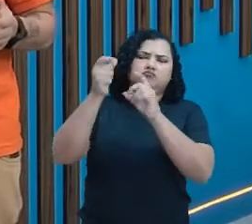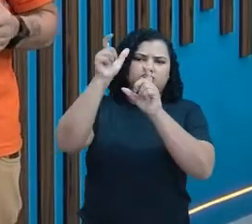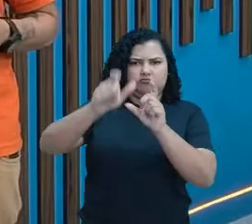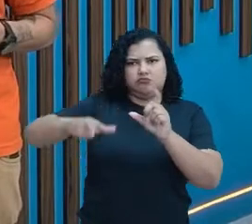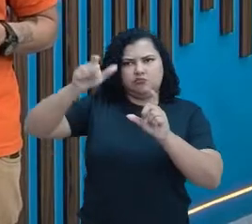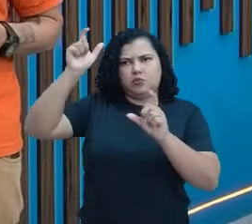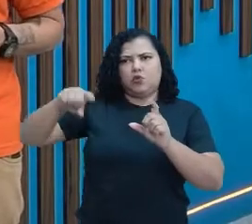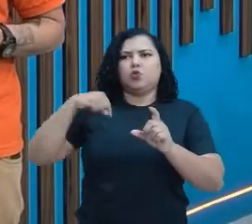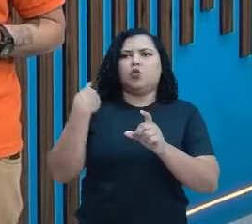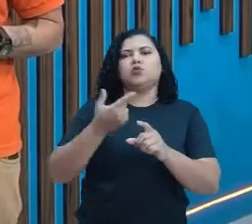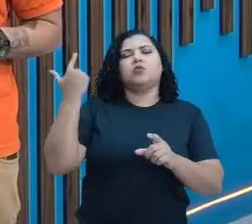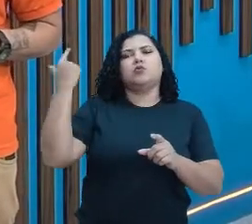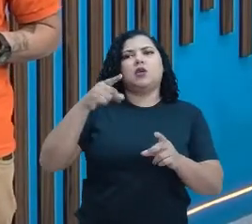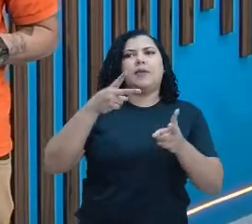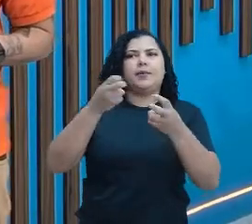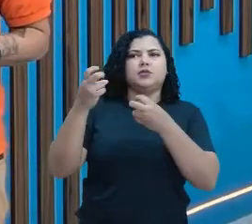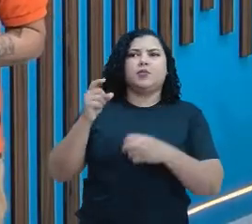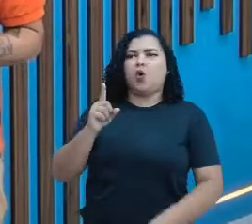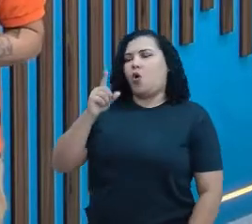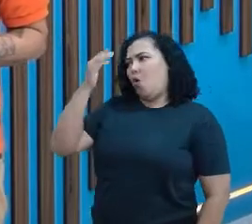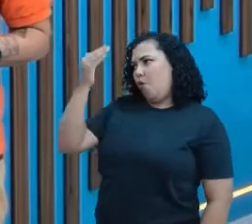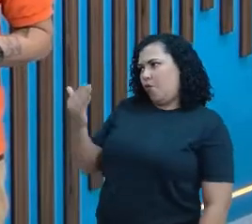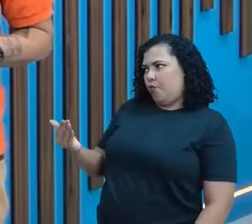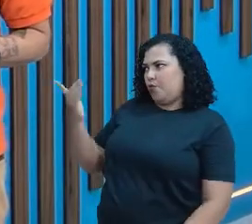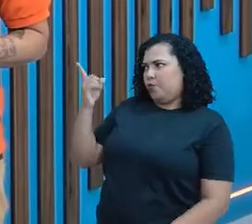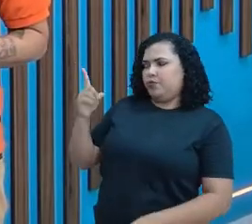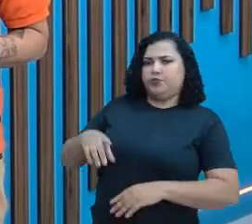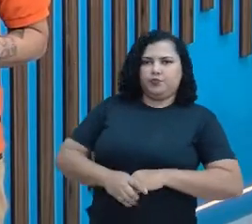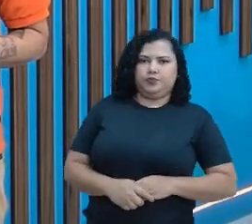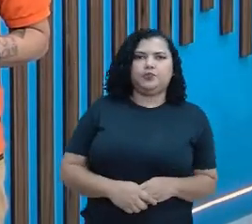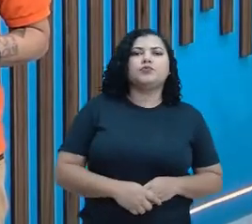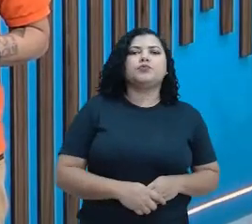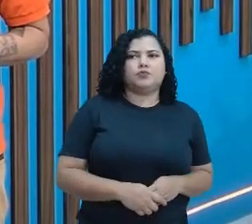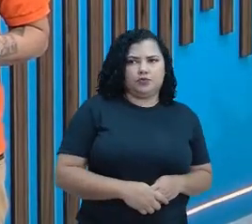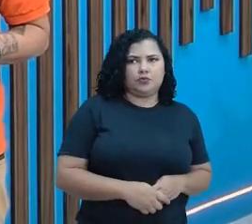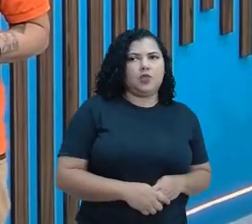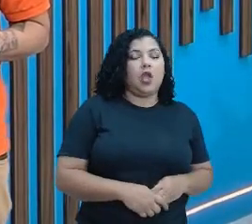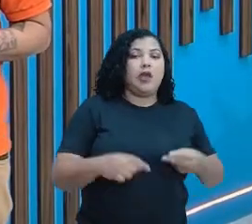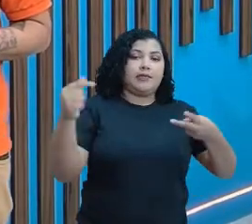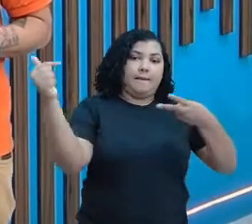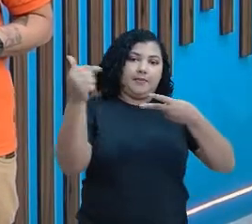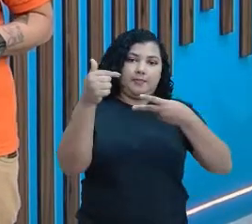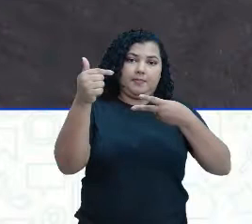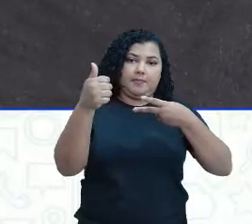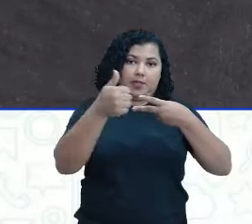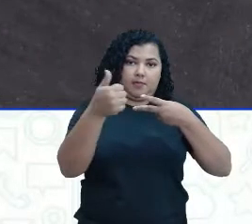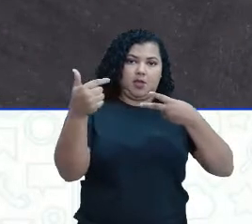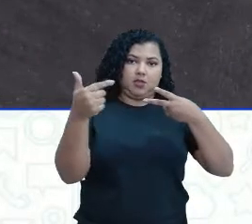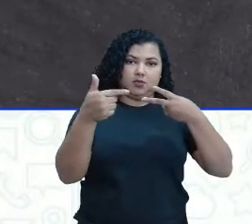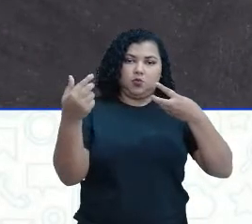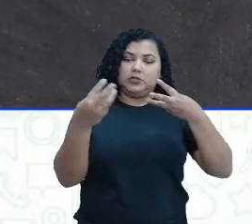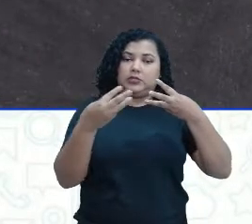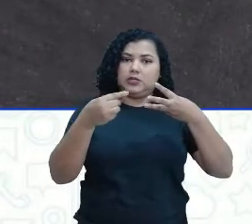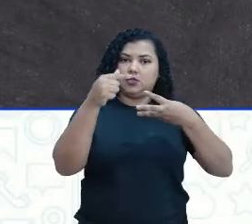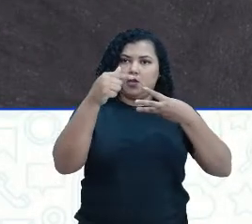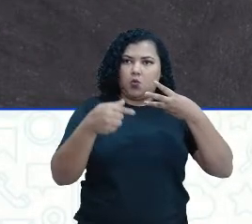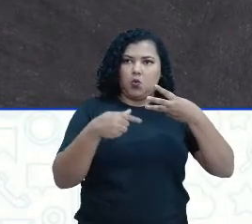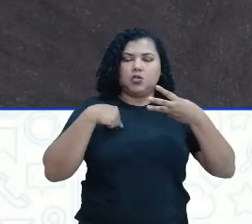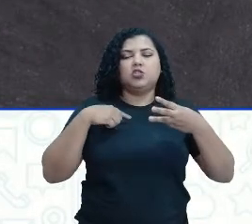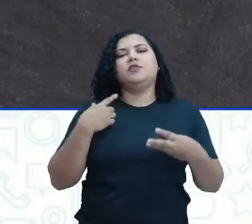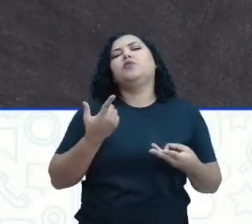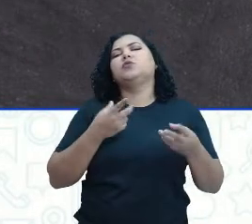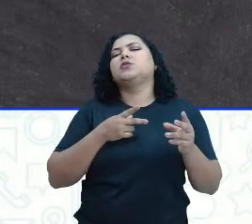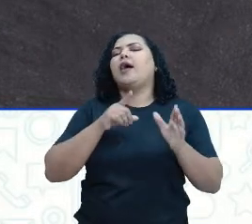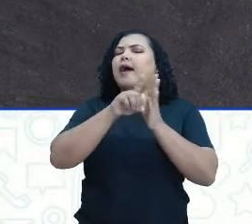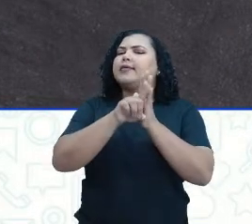fazer a leitura. Nesse caso, olha aqui, o desvio padrão da primeira, da segunda e da terceira equipe. Então, se a gente fosse julgar a equipe